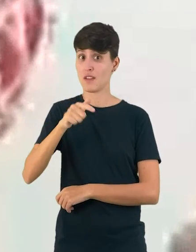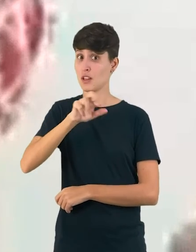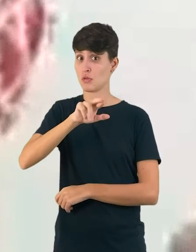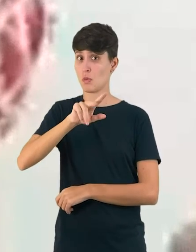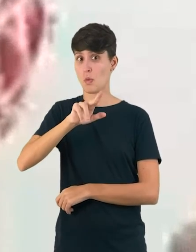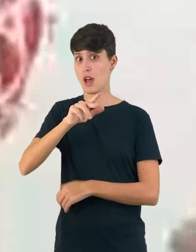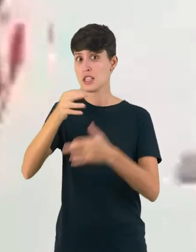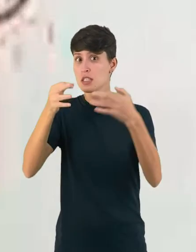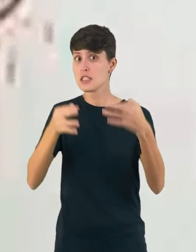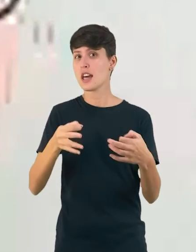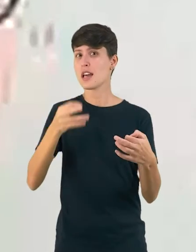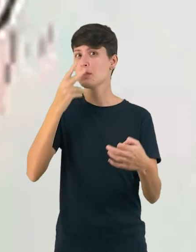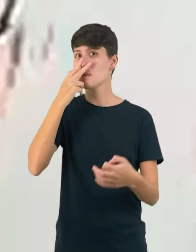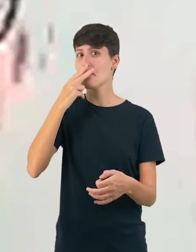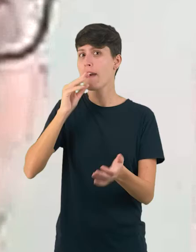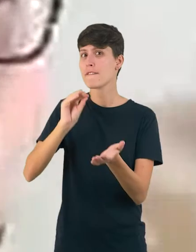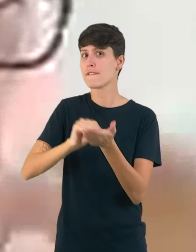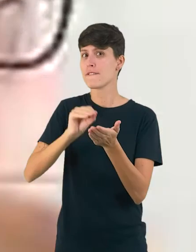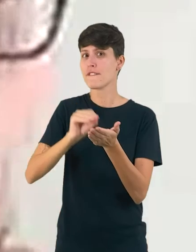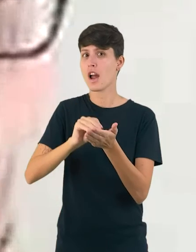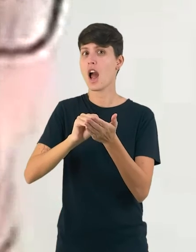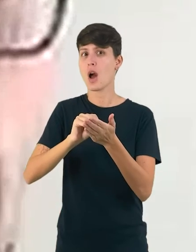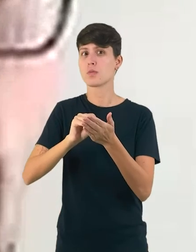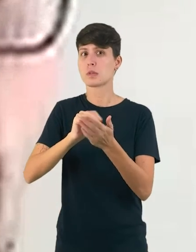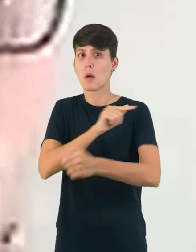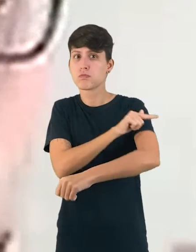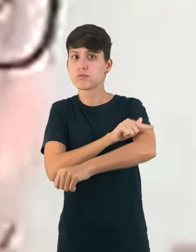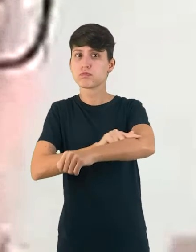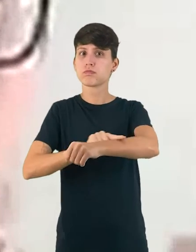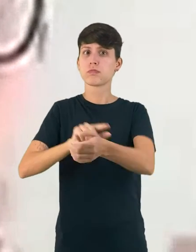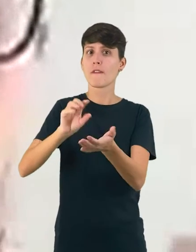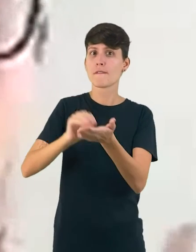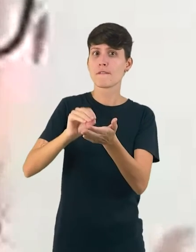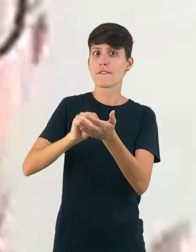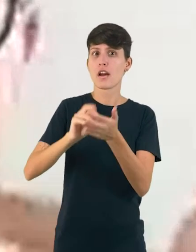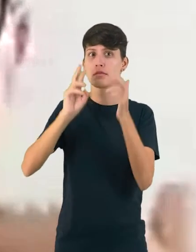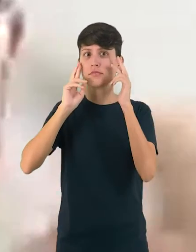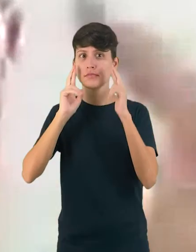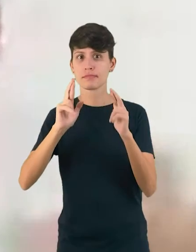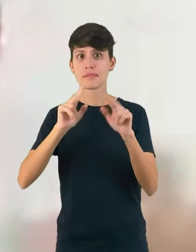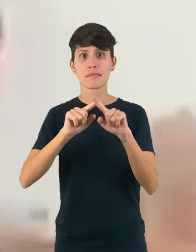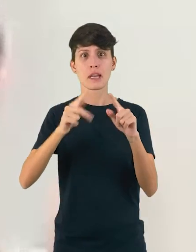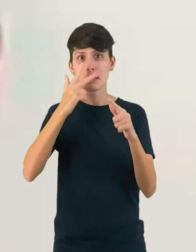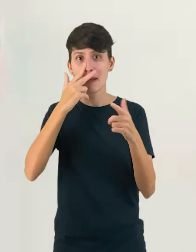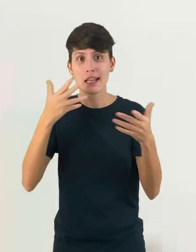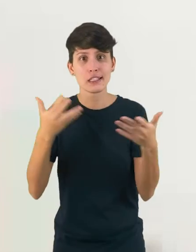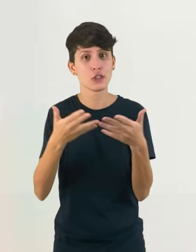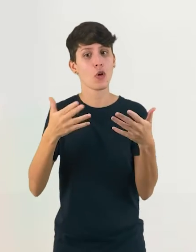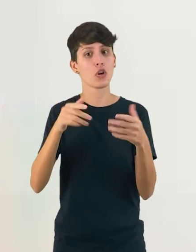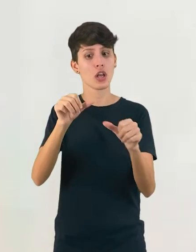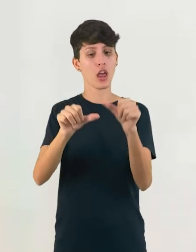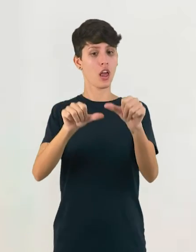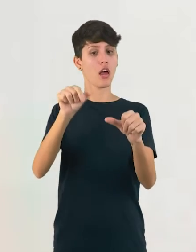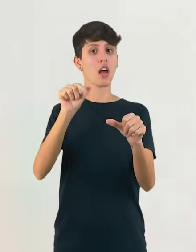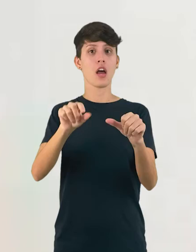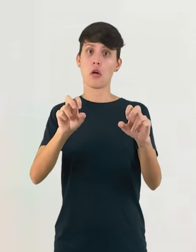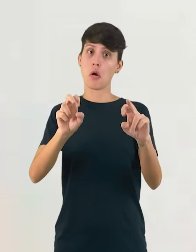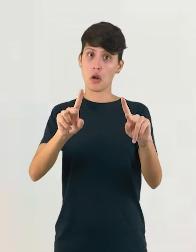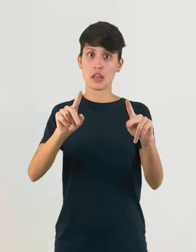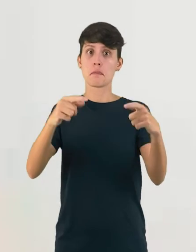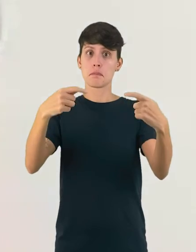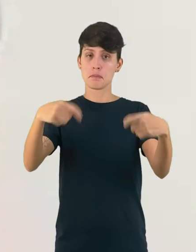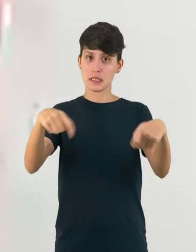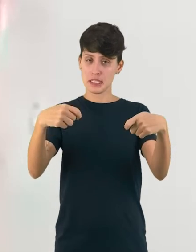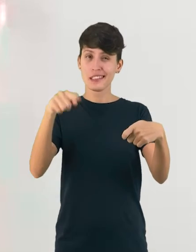tempo era considerado algo até desrespeitoso. E hoje hoje parece que vai virando uma condição,